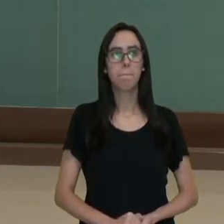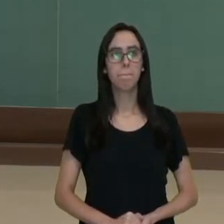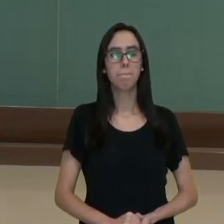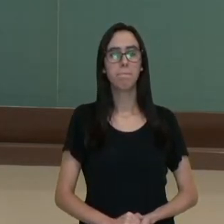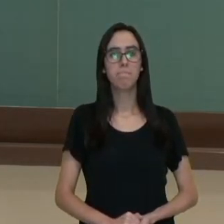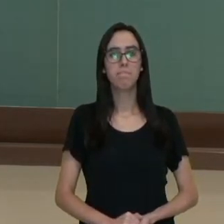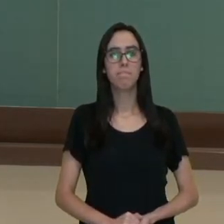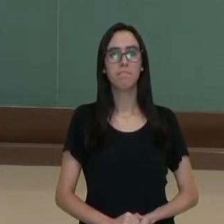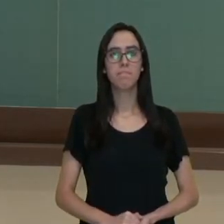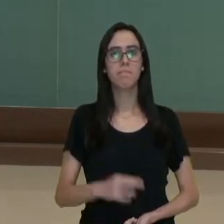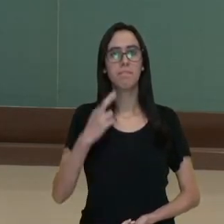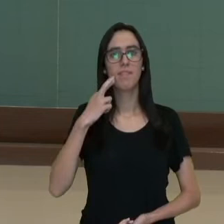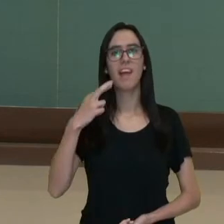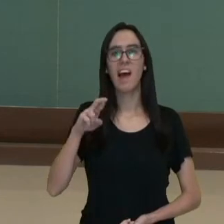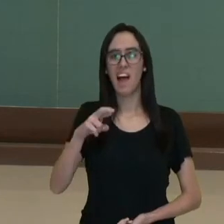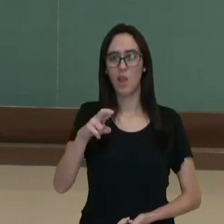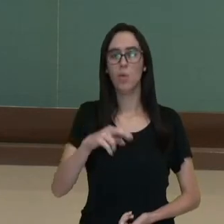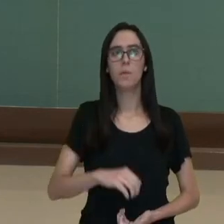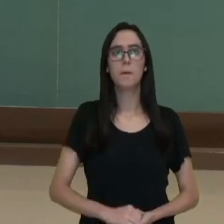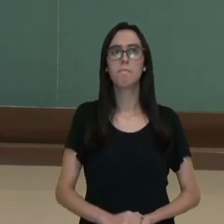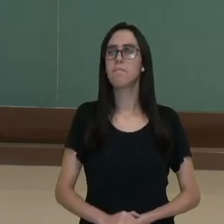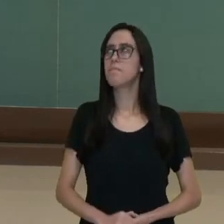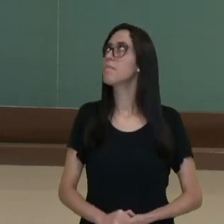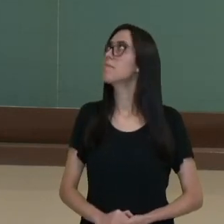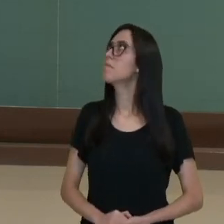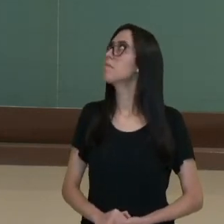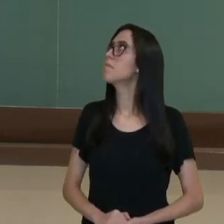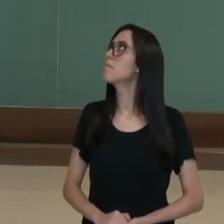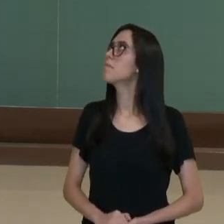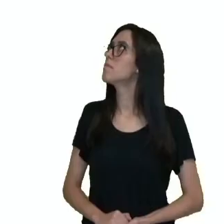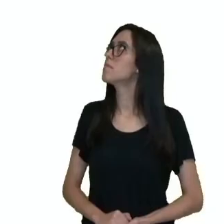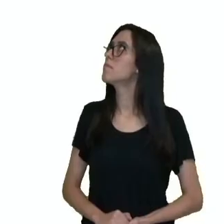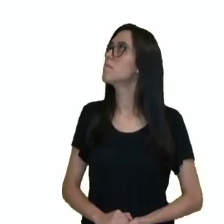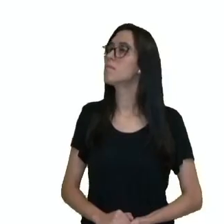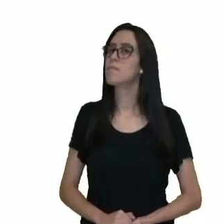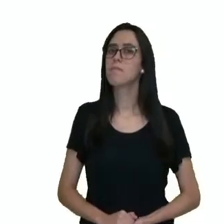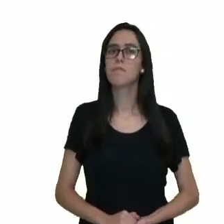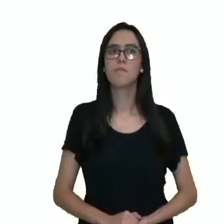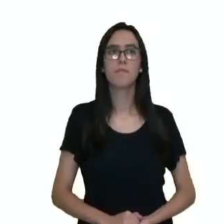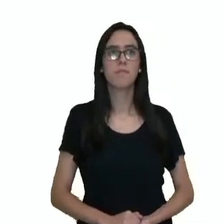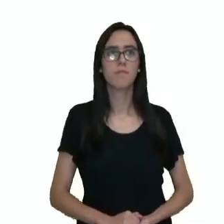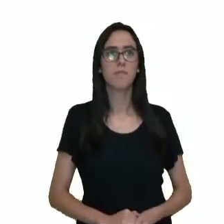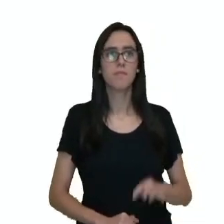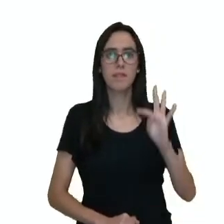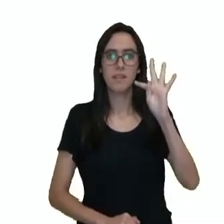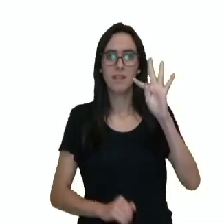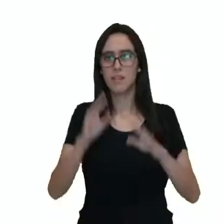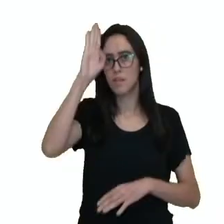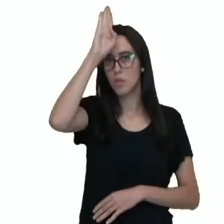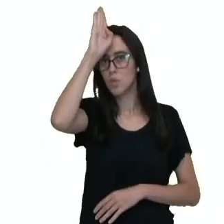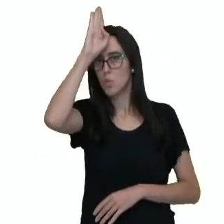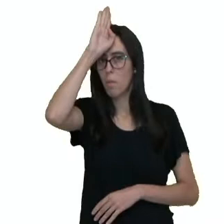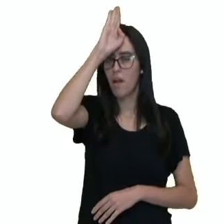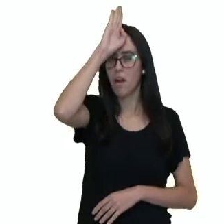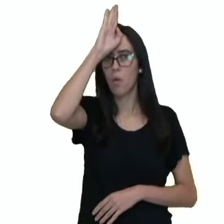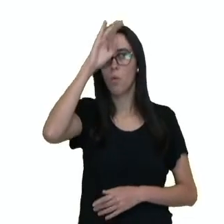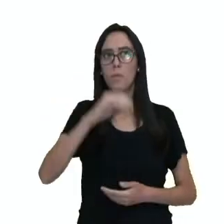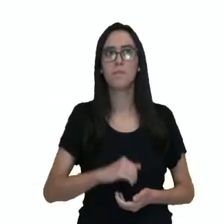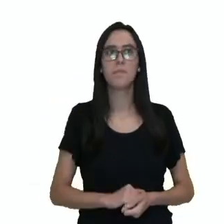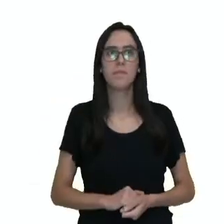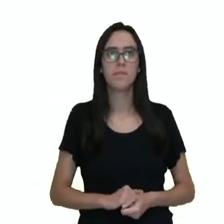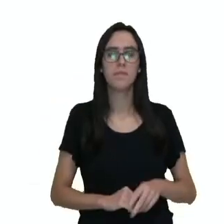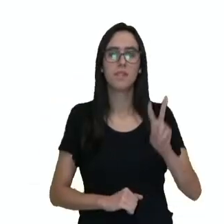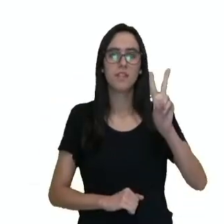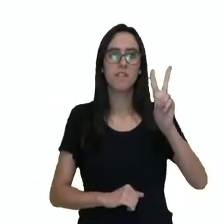rato, né? S, de sol. T, tiburão, que é o tubarão. U, de uva. V, vino, que é vinho. W,